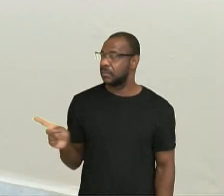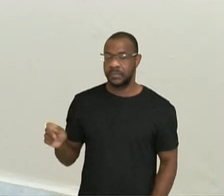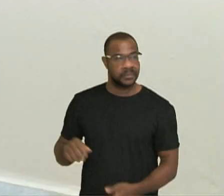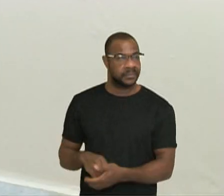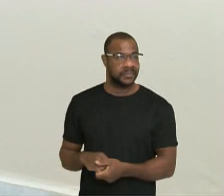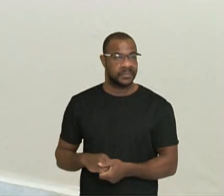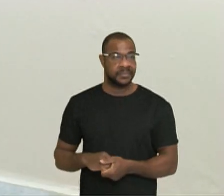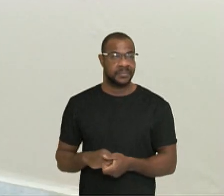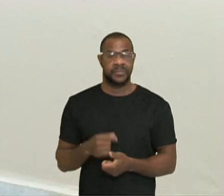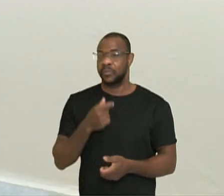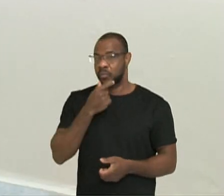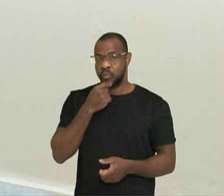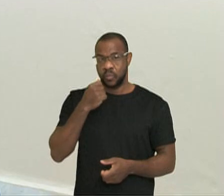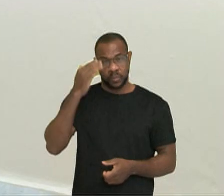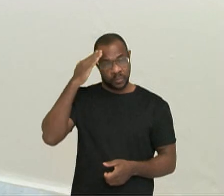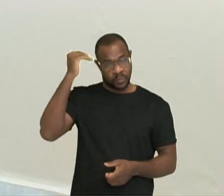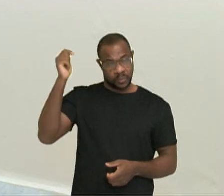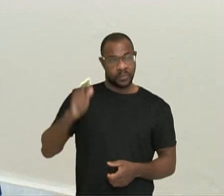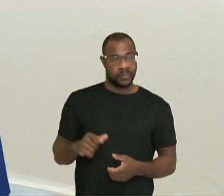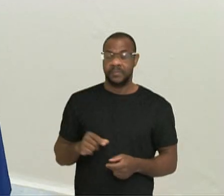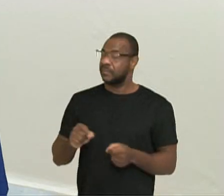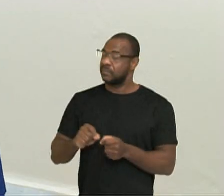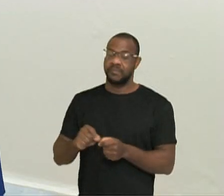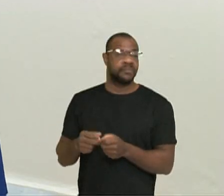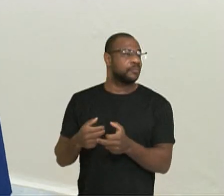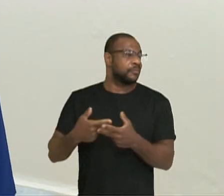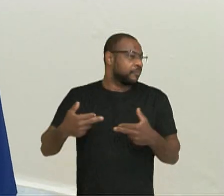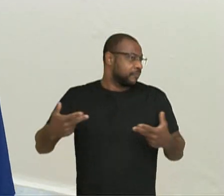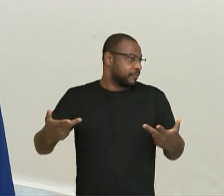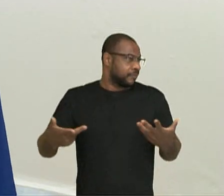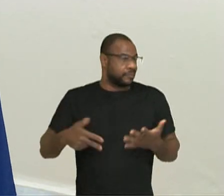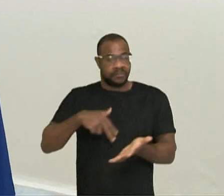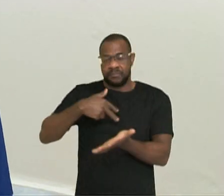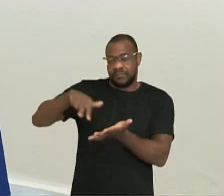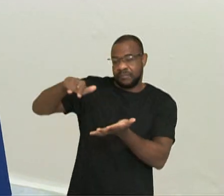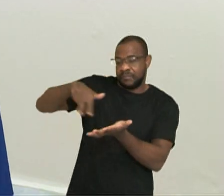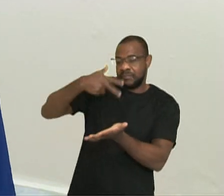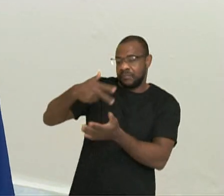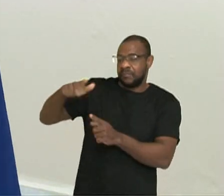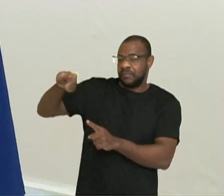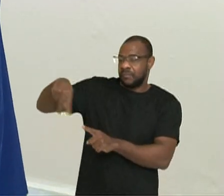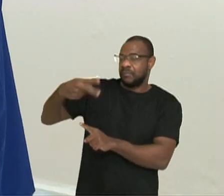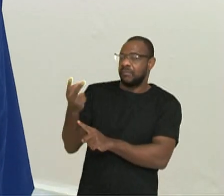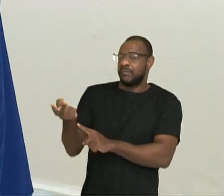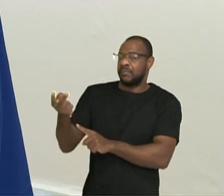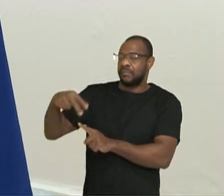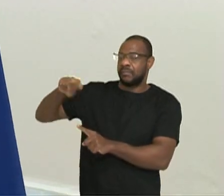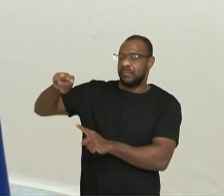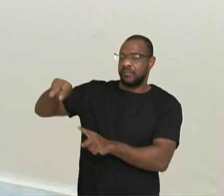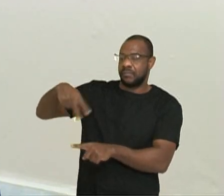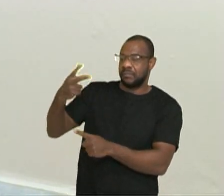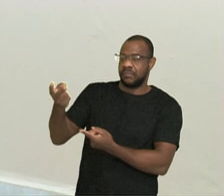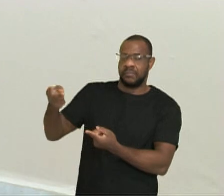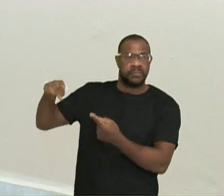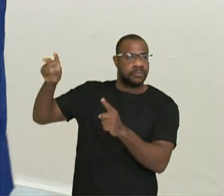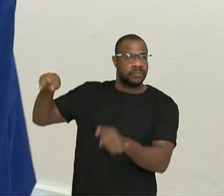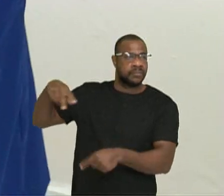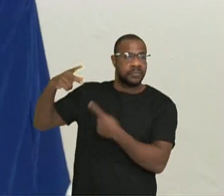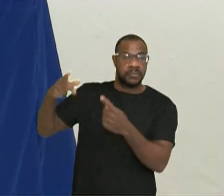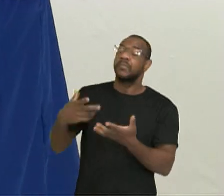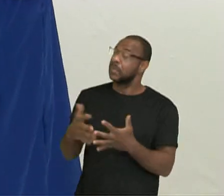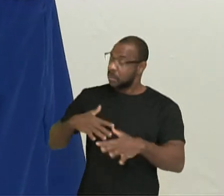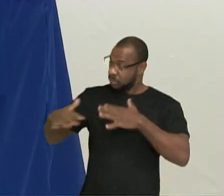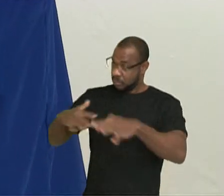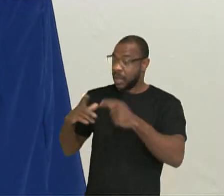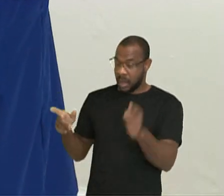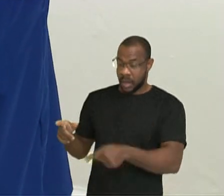estar fazendo diversas coreografias, né, trabalhando o seu corpo, isso enquanto